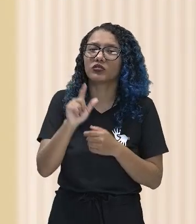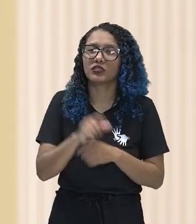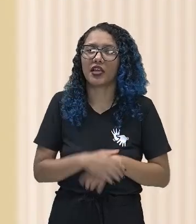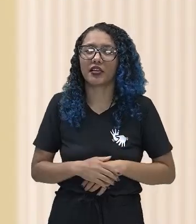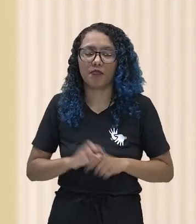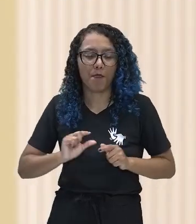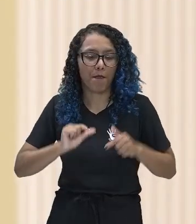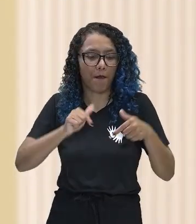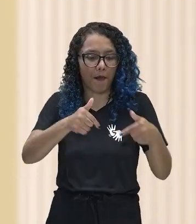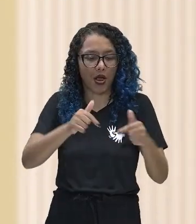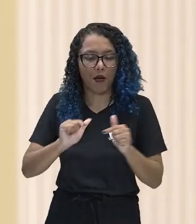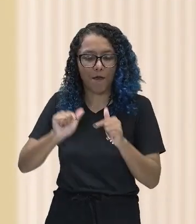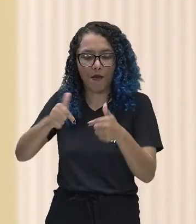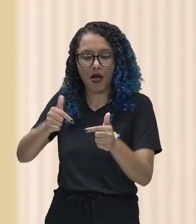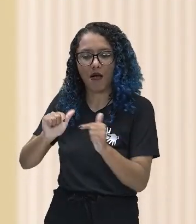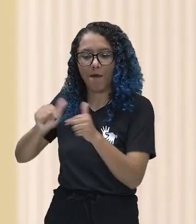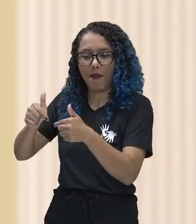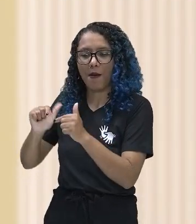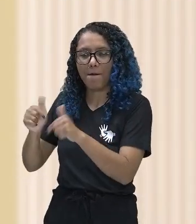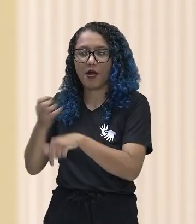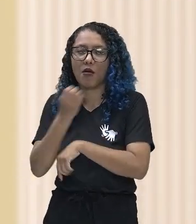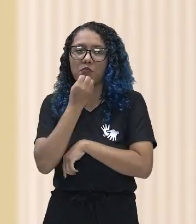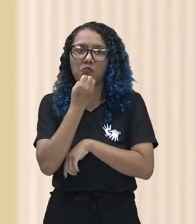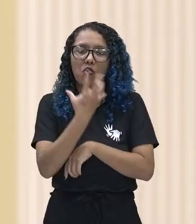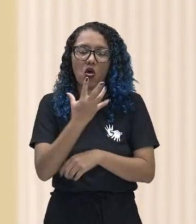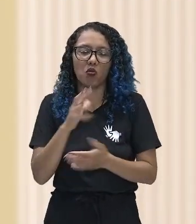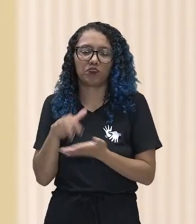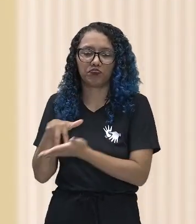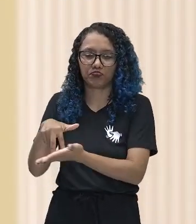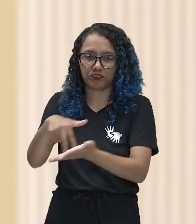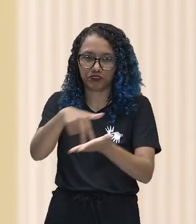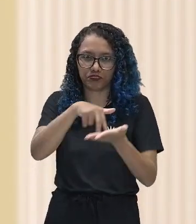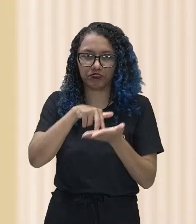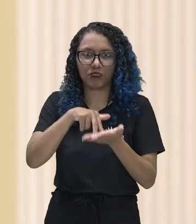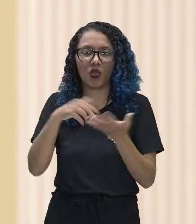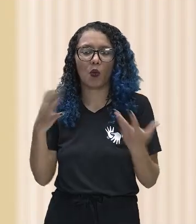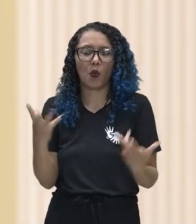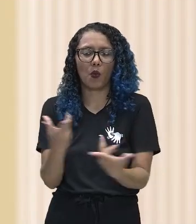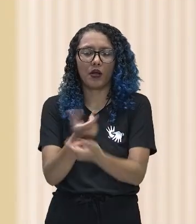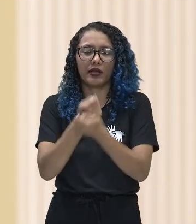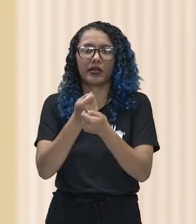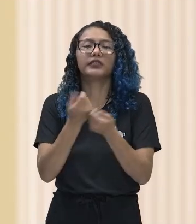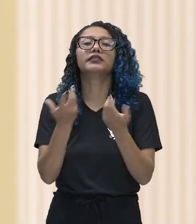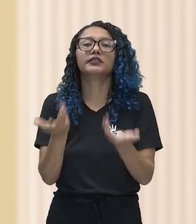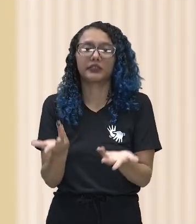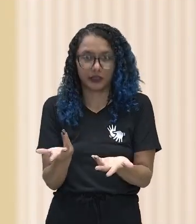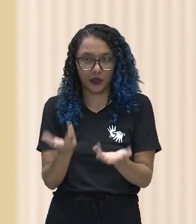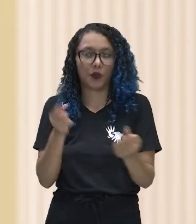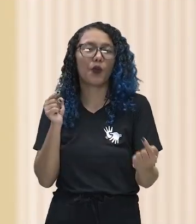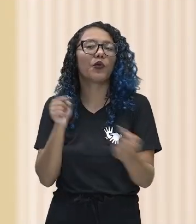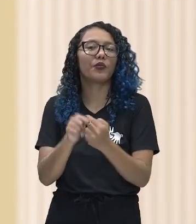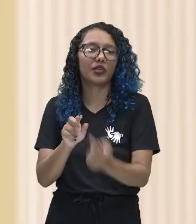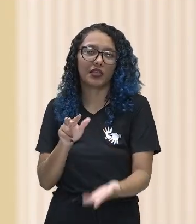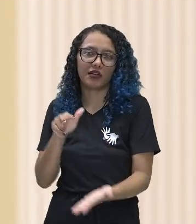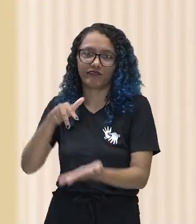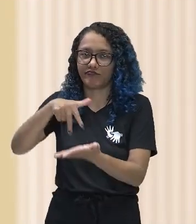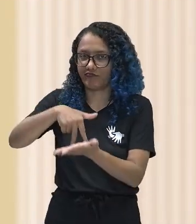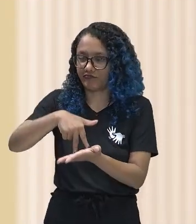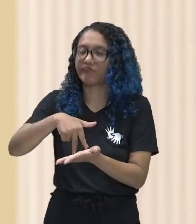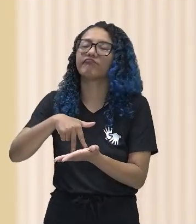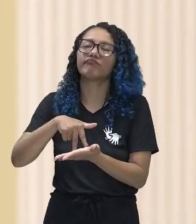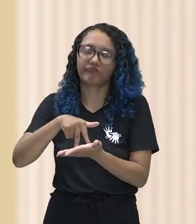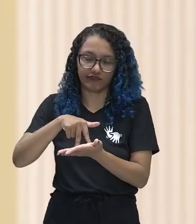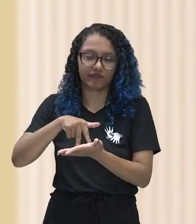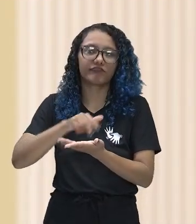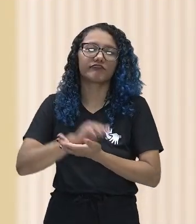assim, positiva, da melhor maneira possível, com qualidade, então você está exercendo o protagonismo. Já